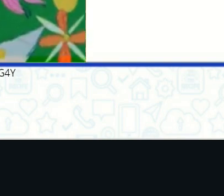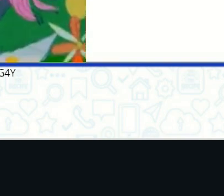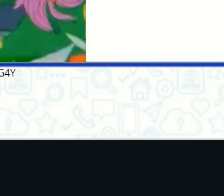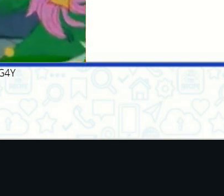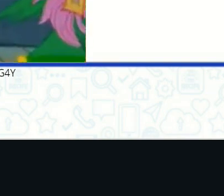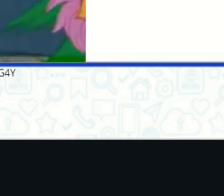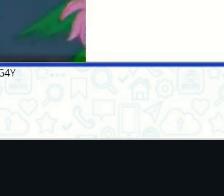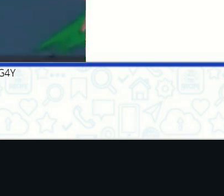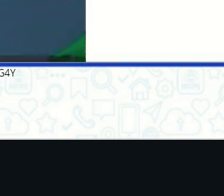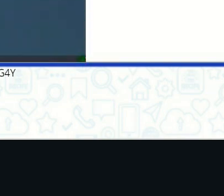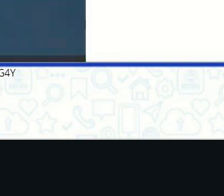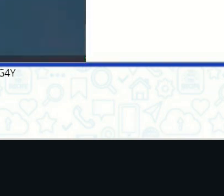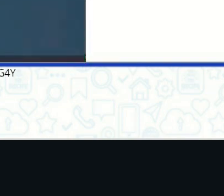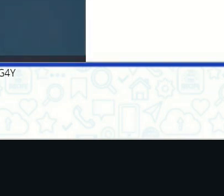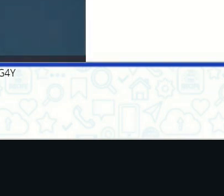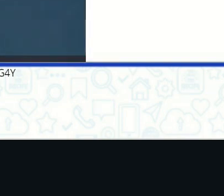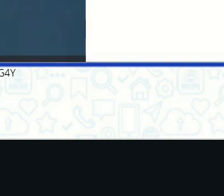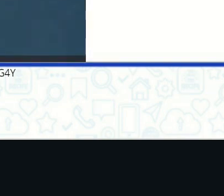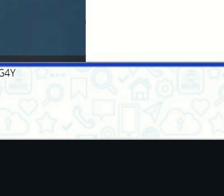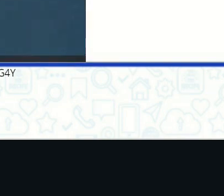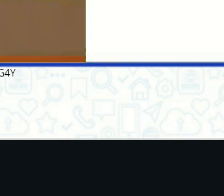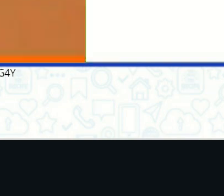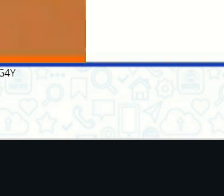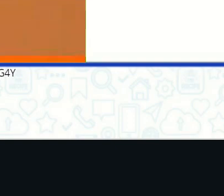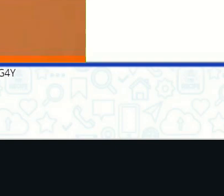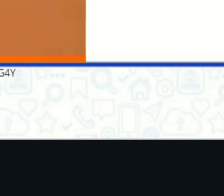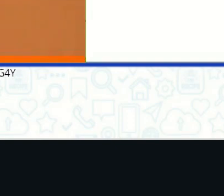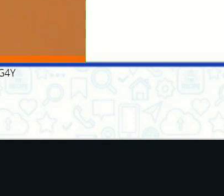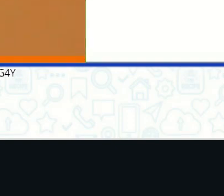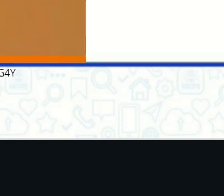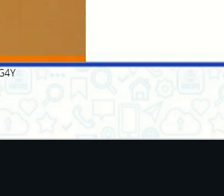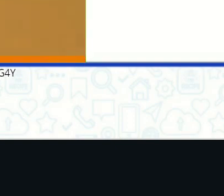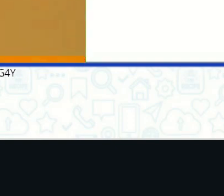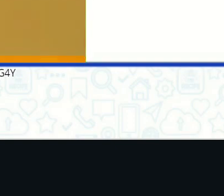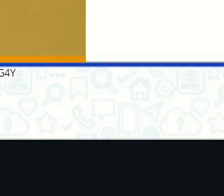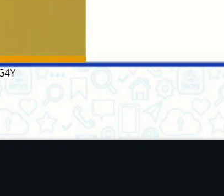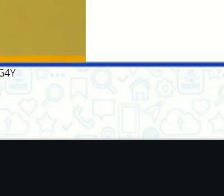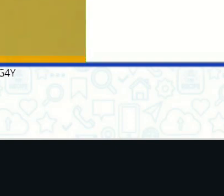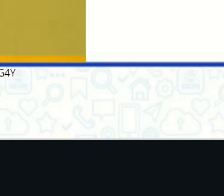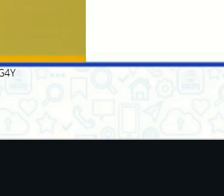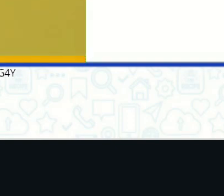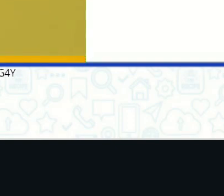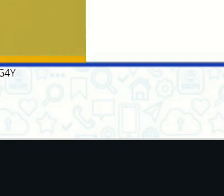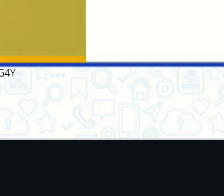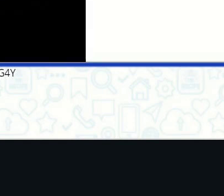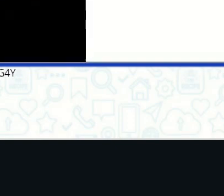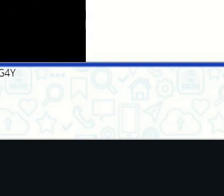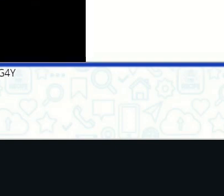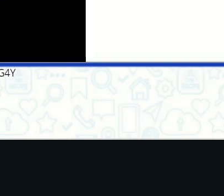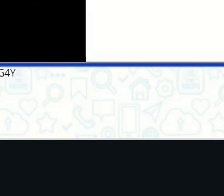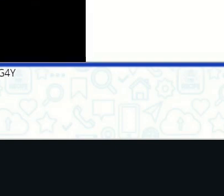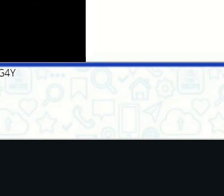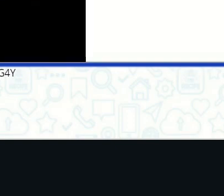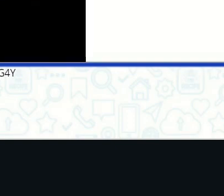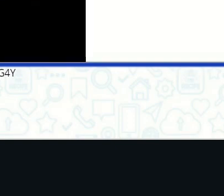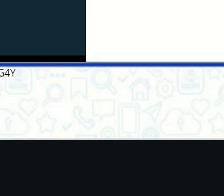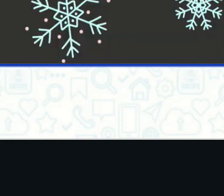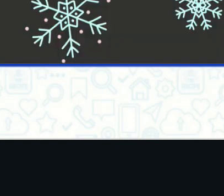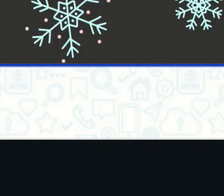for. Maybe Christmas, perhaps, means a little bit more.